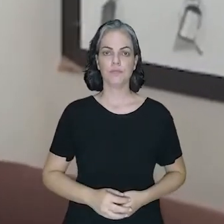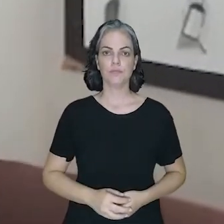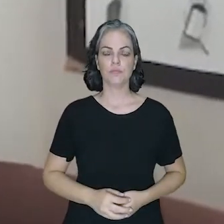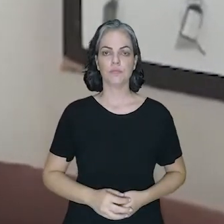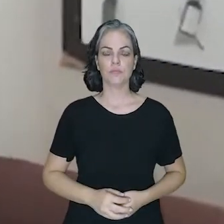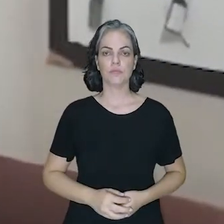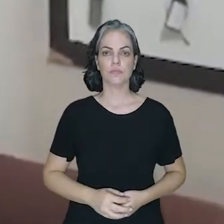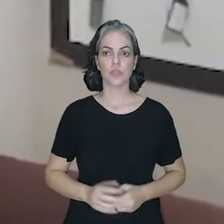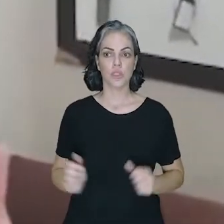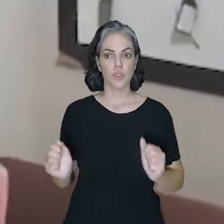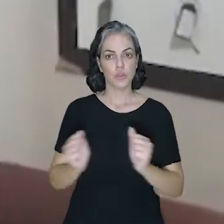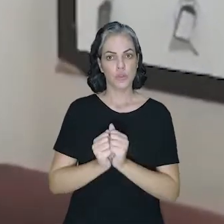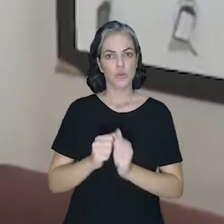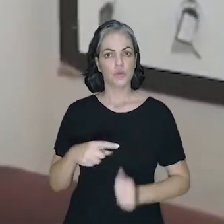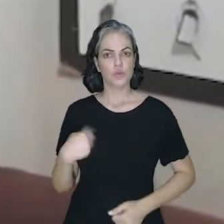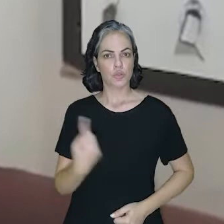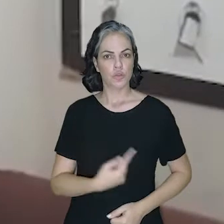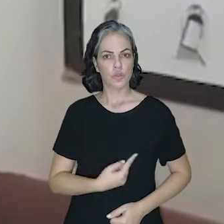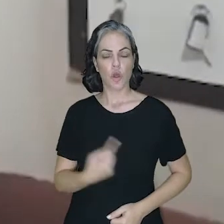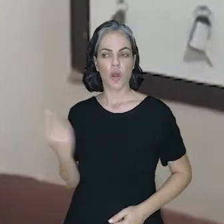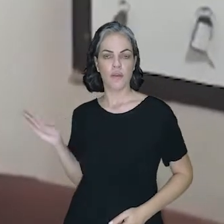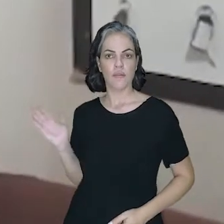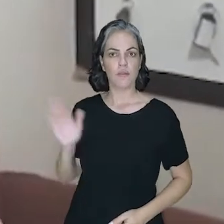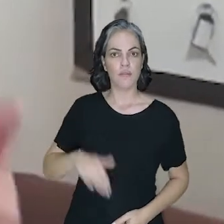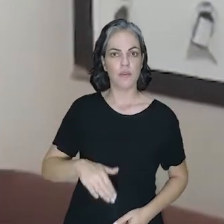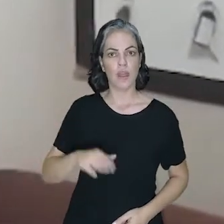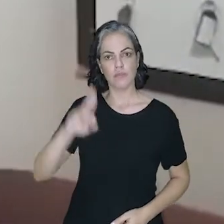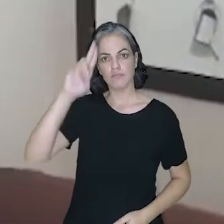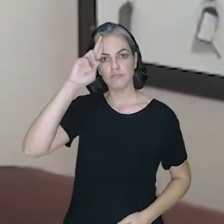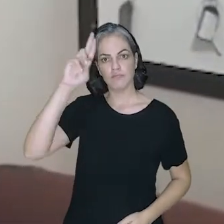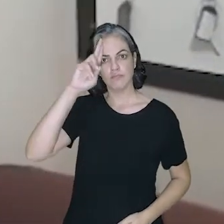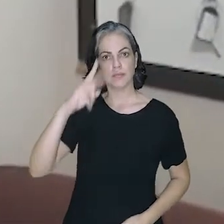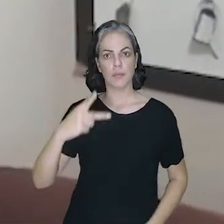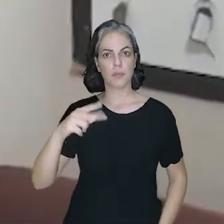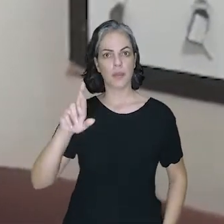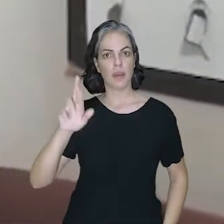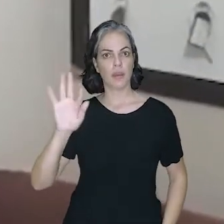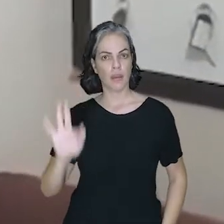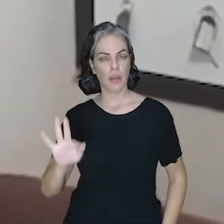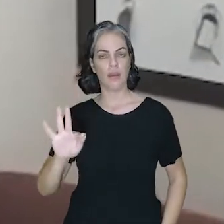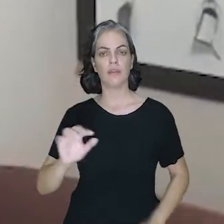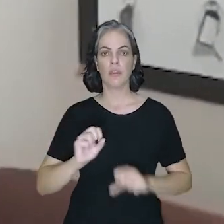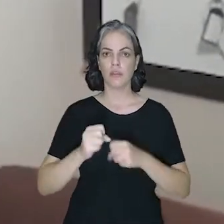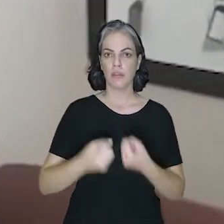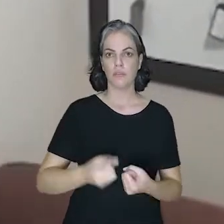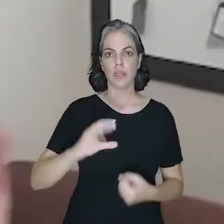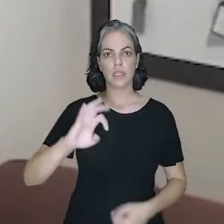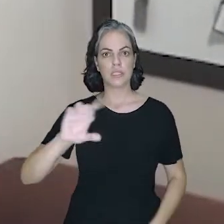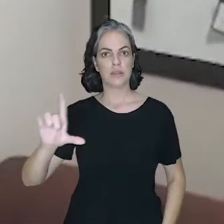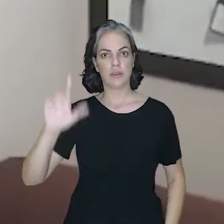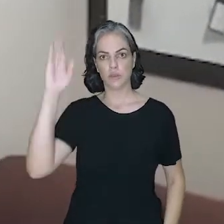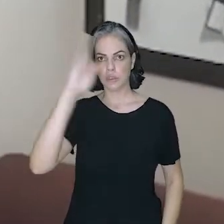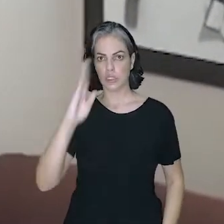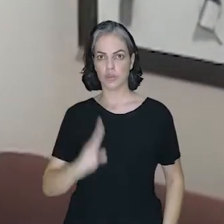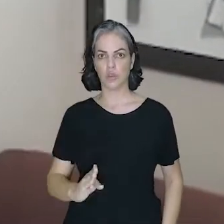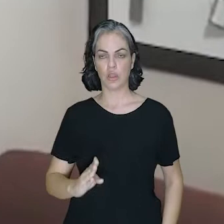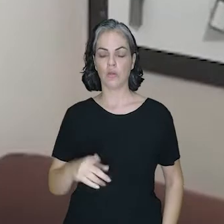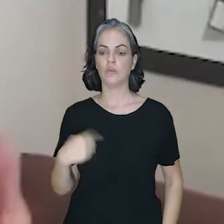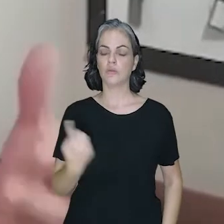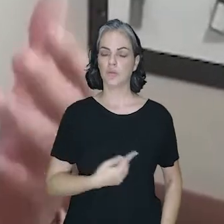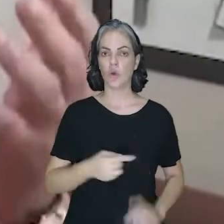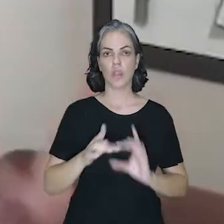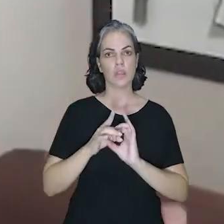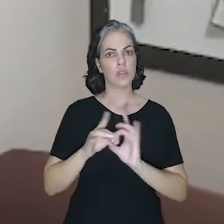e Estadual. E nós já viemos aqui então com as Forças Armadas, a Polícia Rodoviária Federal, a Defesa Civil